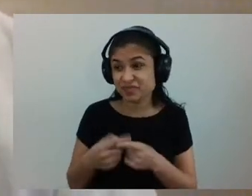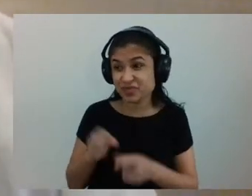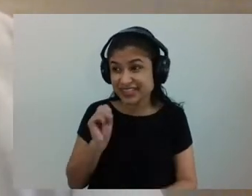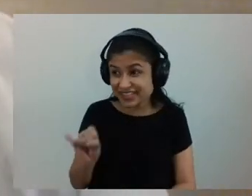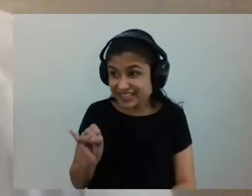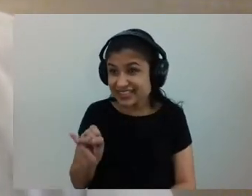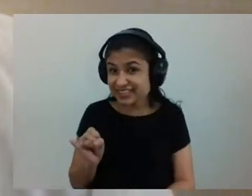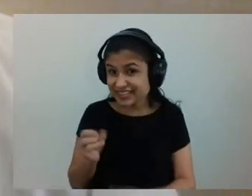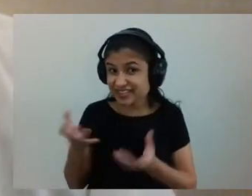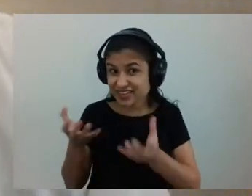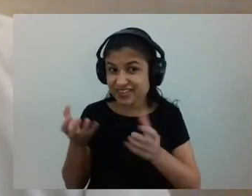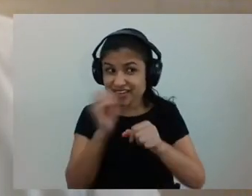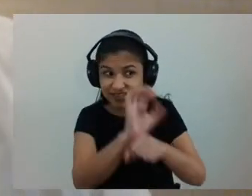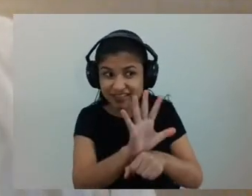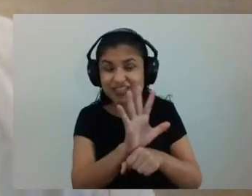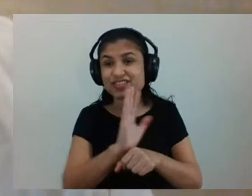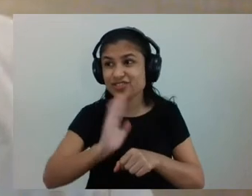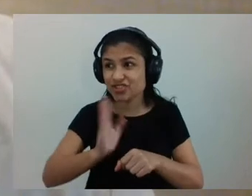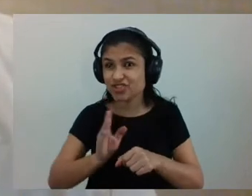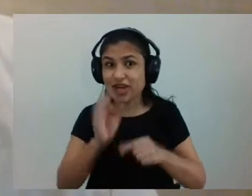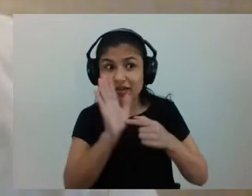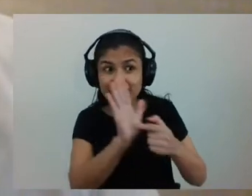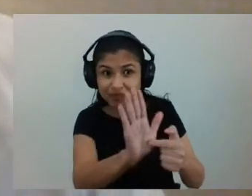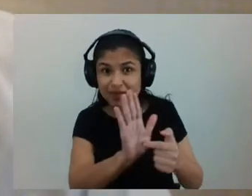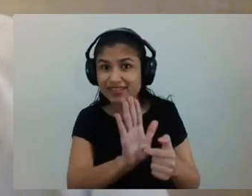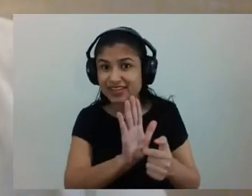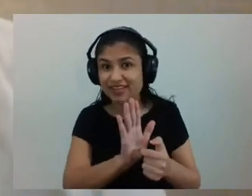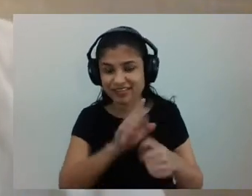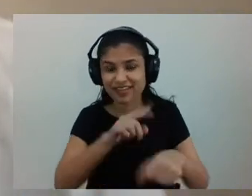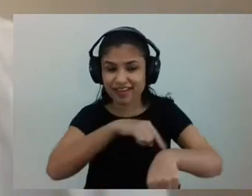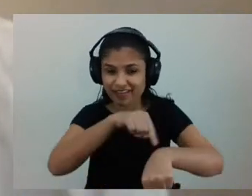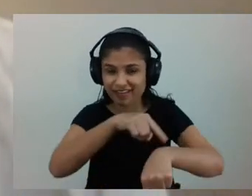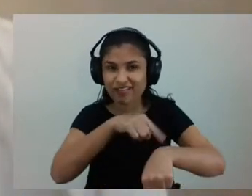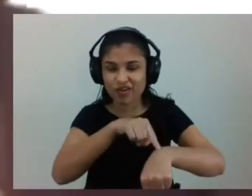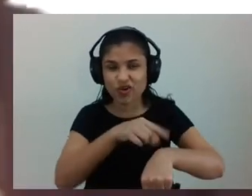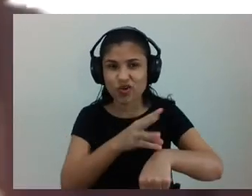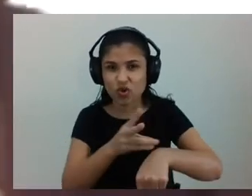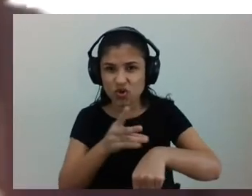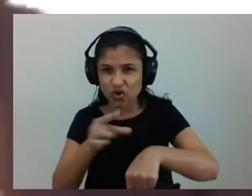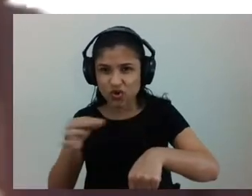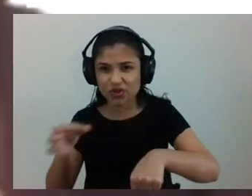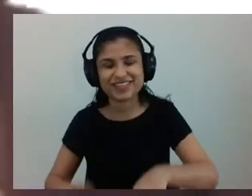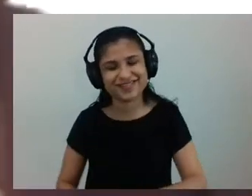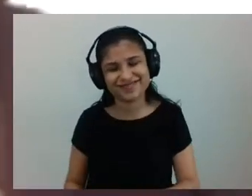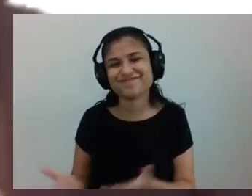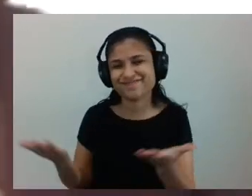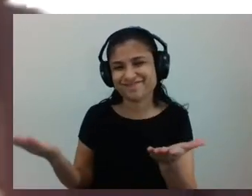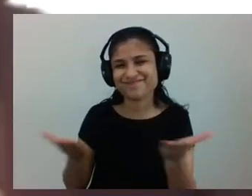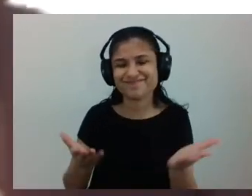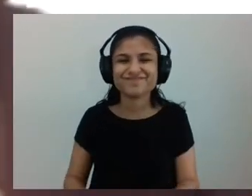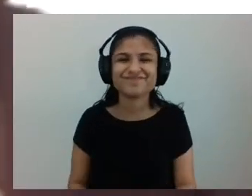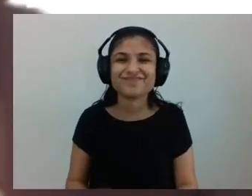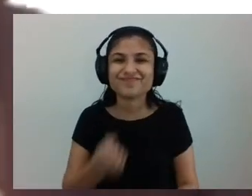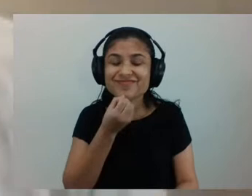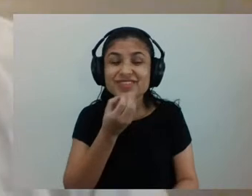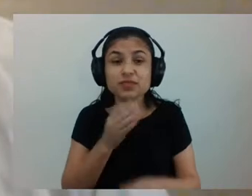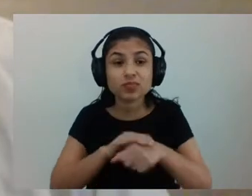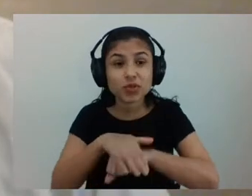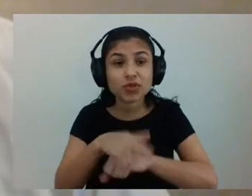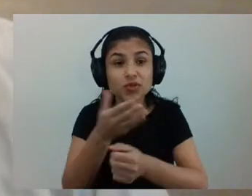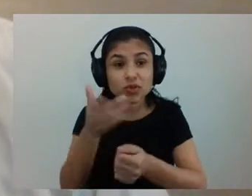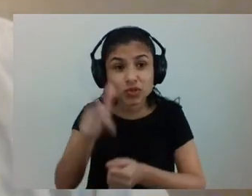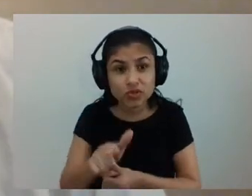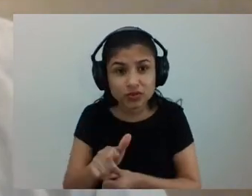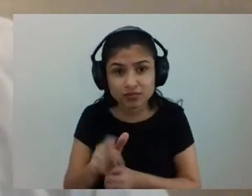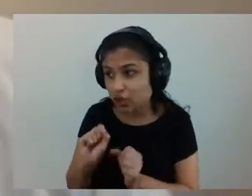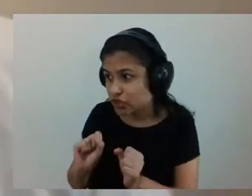pôr a imagem à disposição para a gente certeza. Rodar o pronome. Com certeza. Vamos lá. Então, boa então, noite, tá Nino. Posso ir?